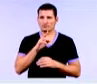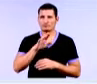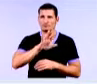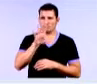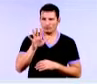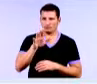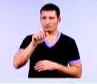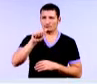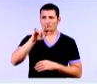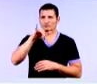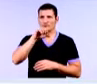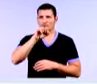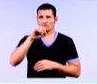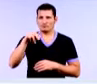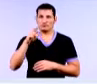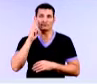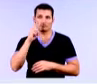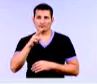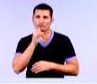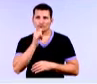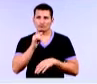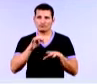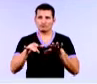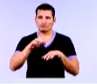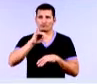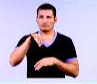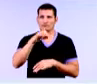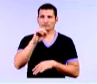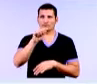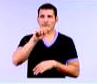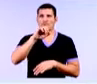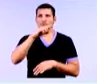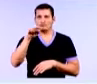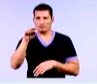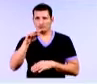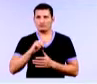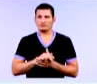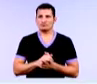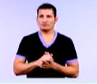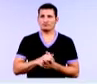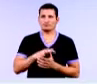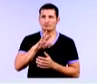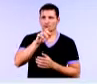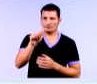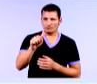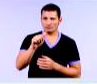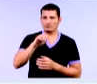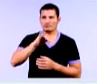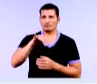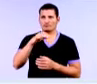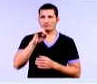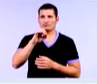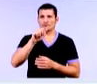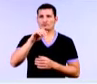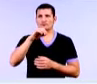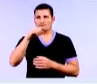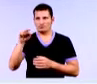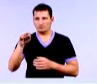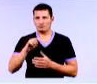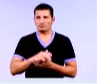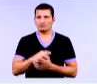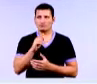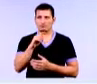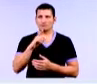eu escrever João, vamos lá de novo, qual é o seu nome? João. Olá João. Então nisso nós